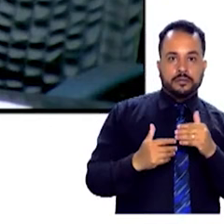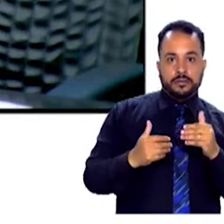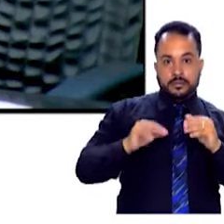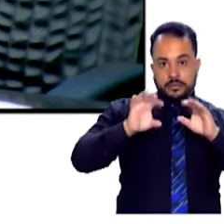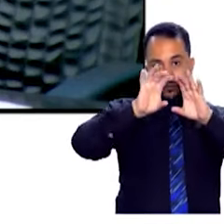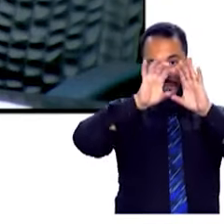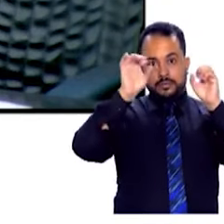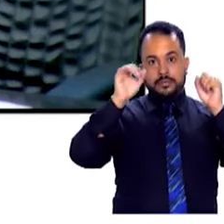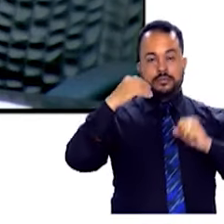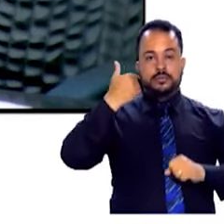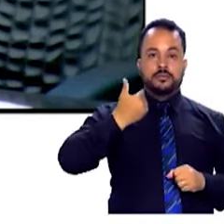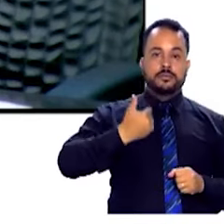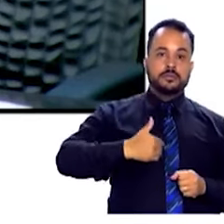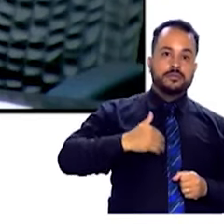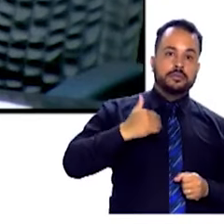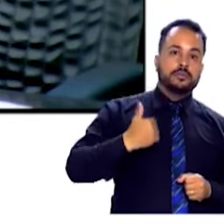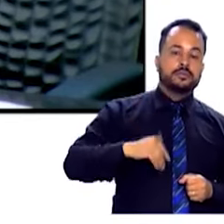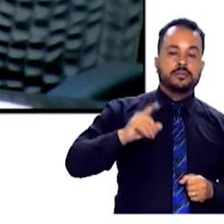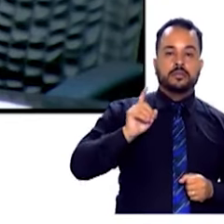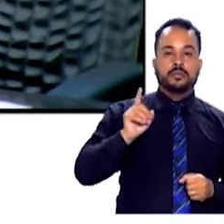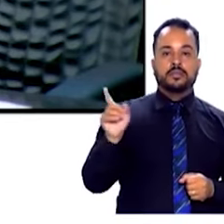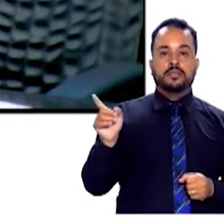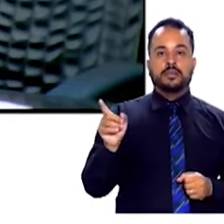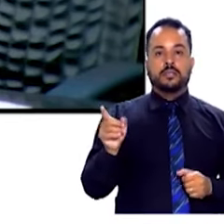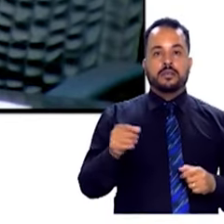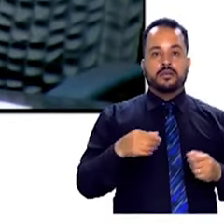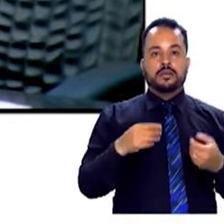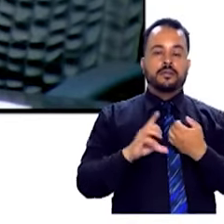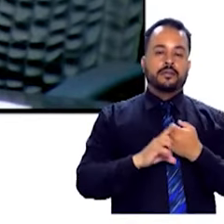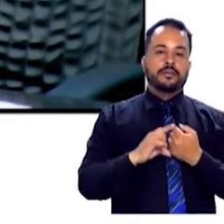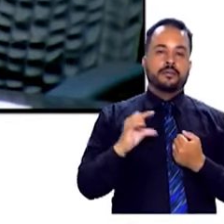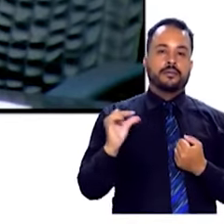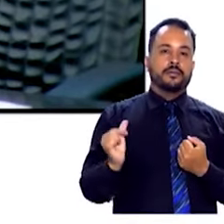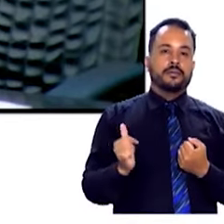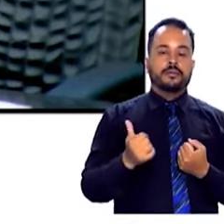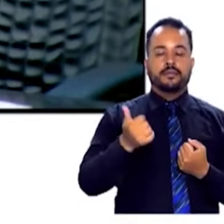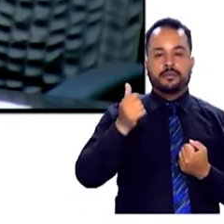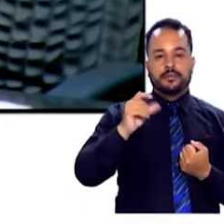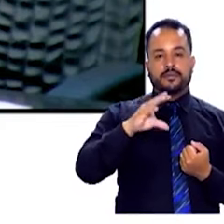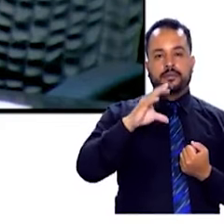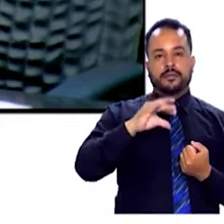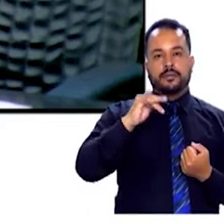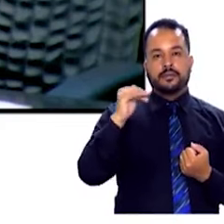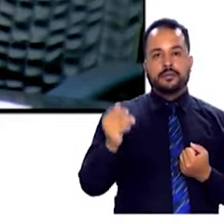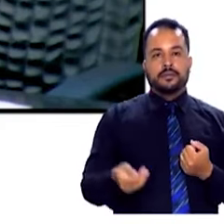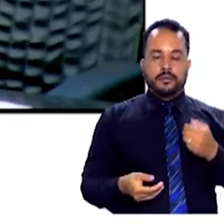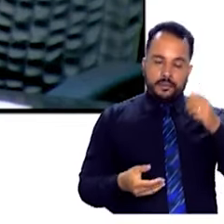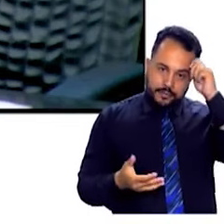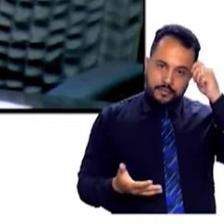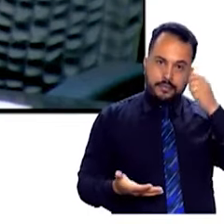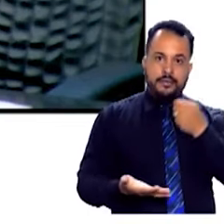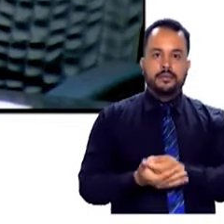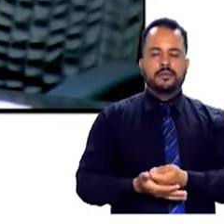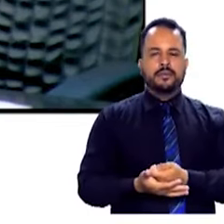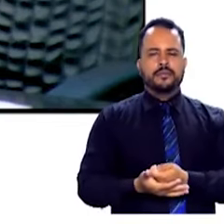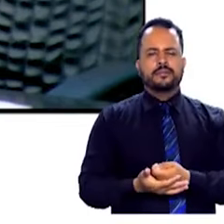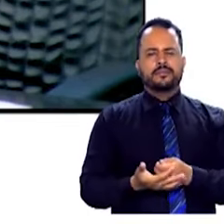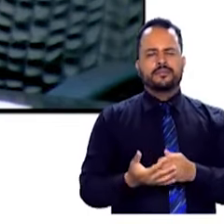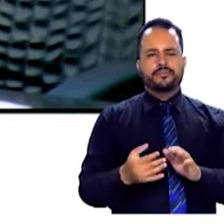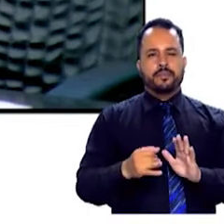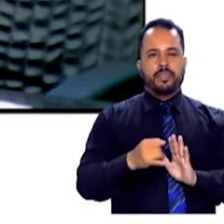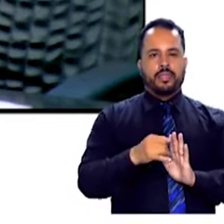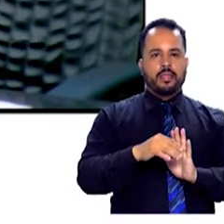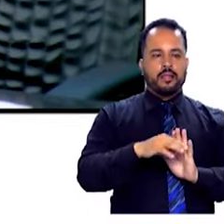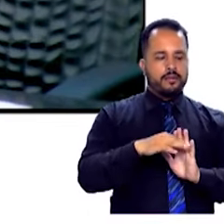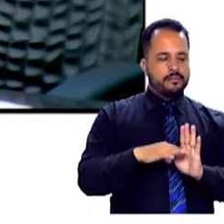ela simplesmente invoca o artigo 280 do CPC em decisões assim de duas três linhas realmente muito